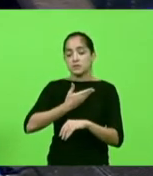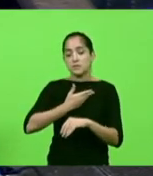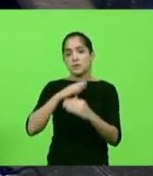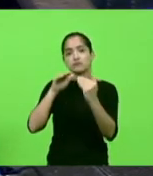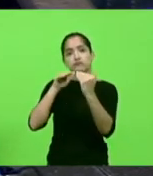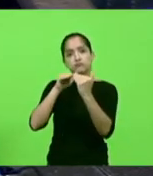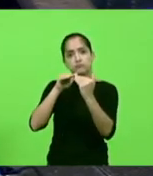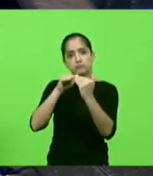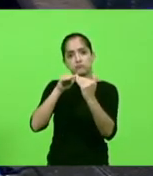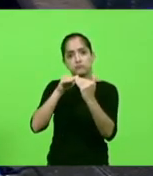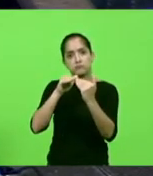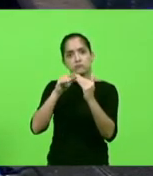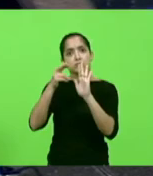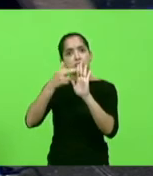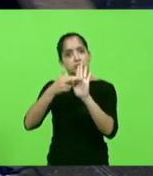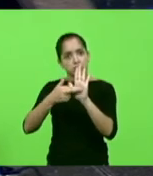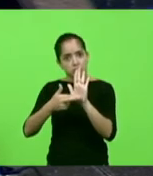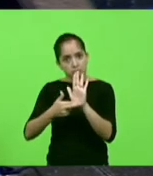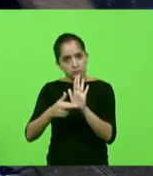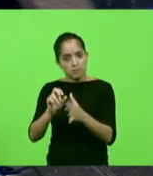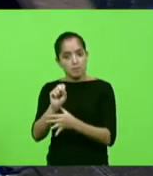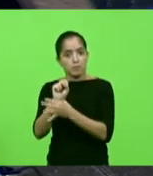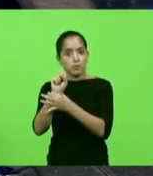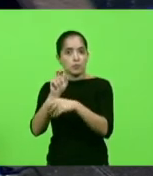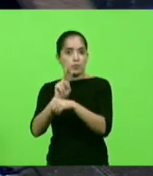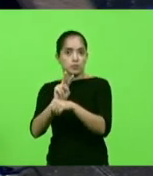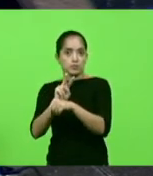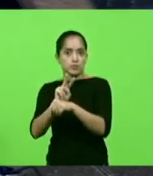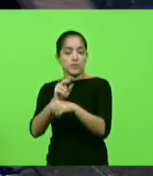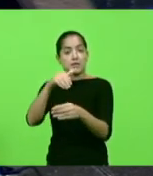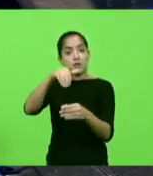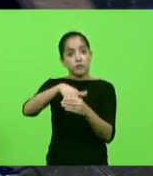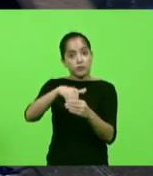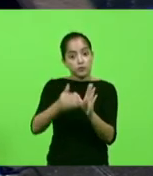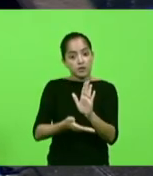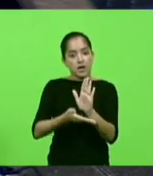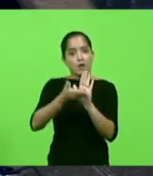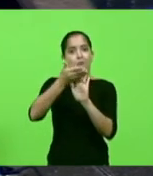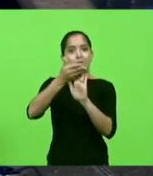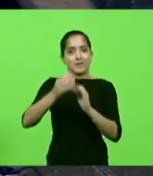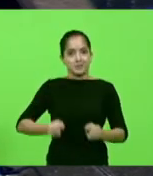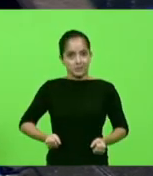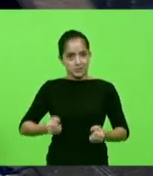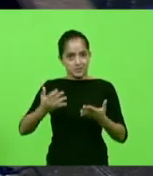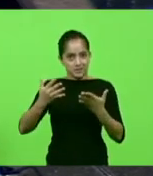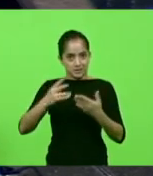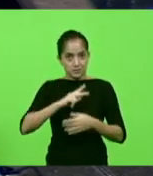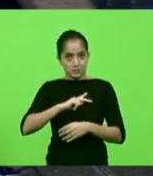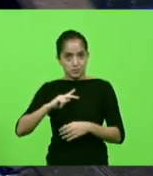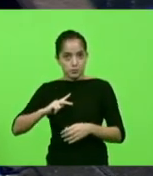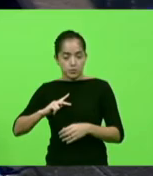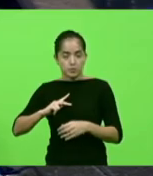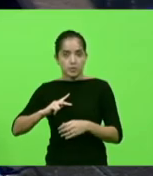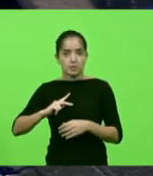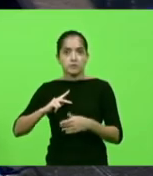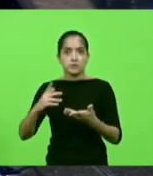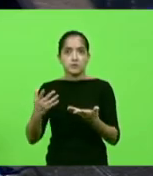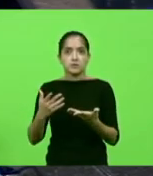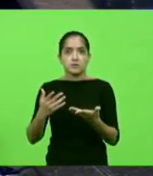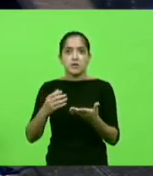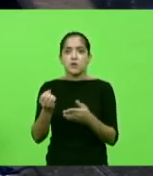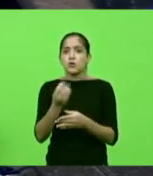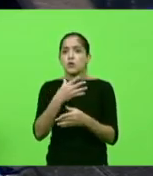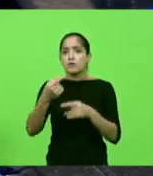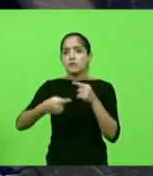com medidas protecionistas e votar em aumento de gastos públicos, inauguram uma nova espécie política